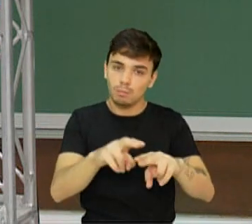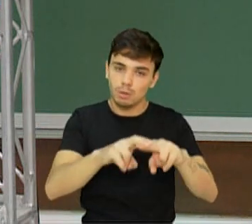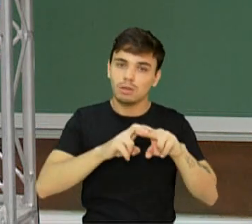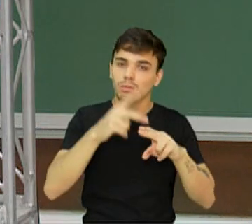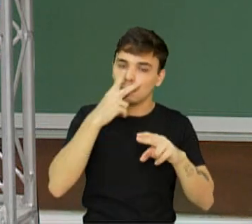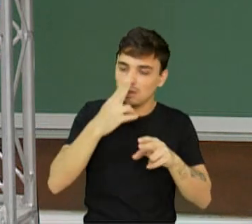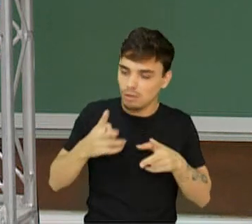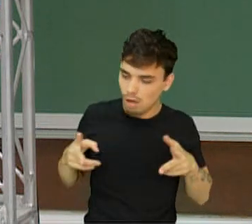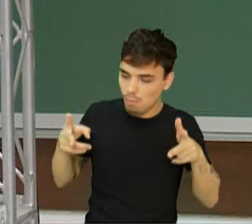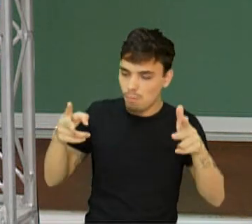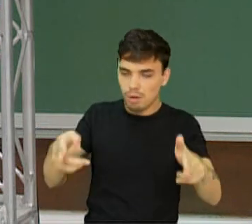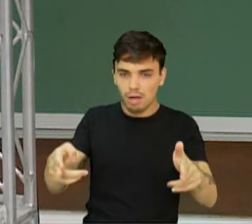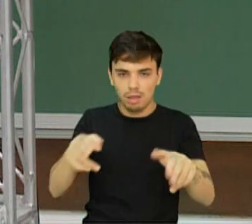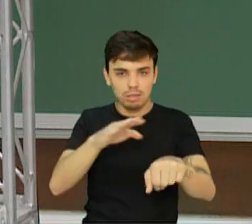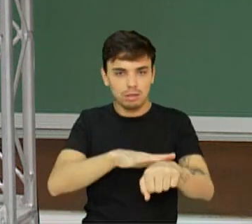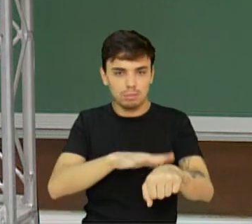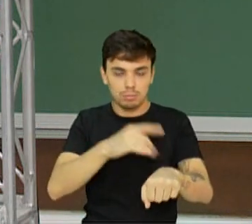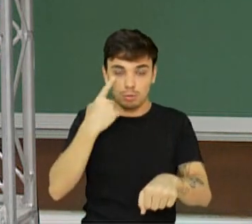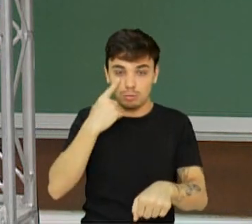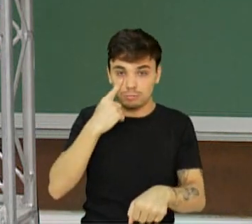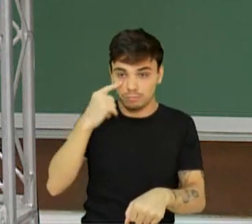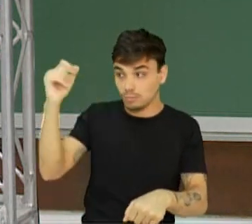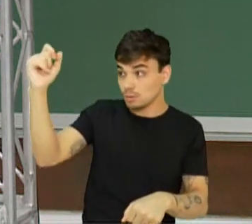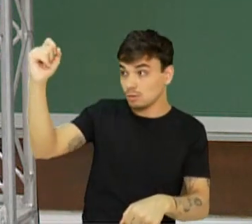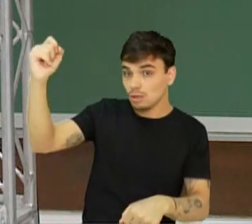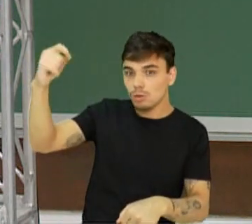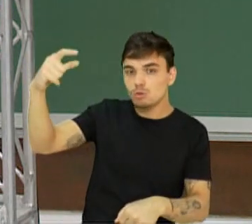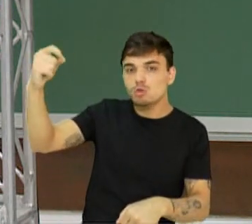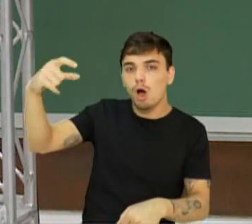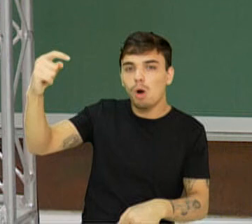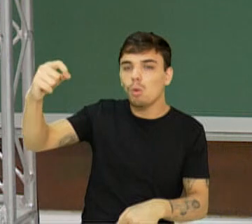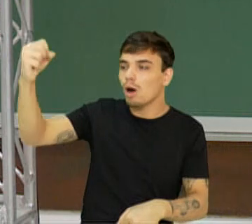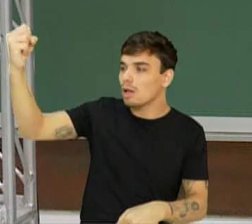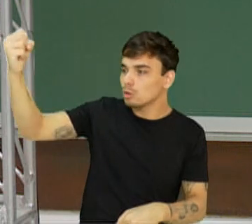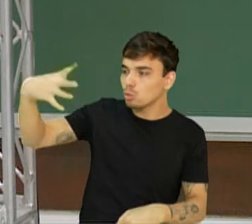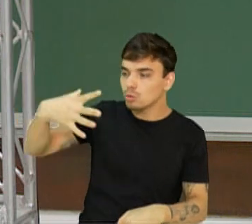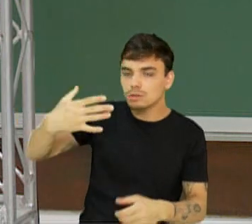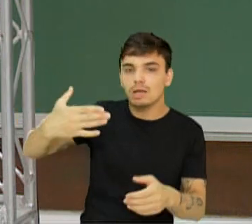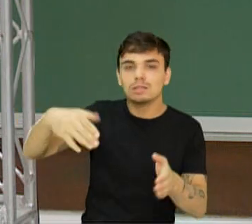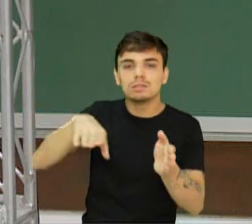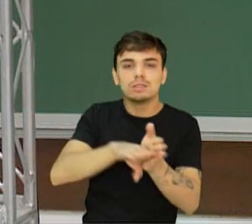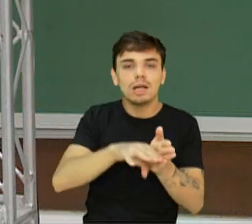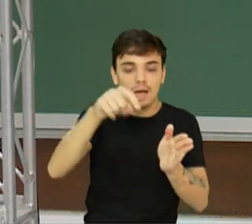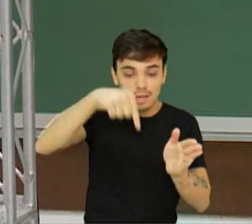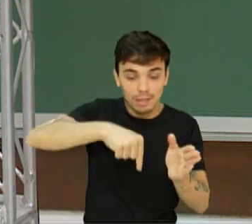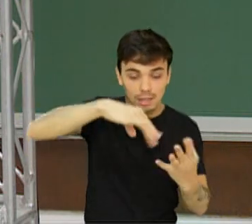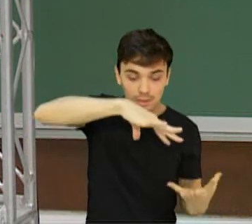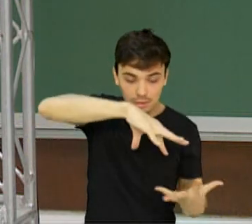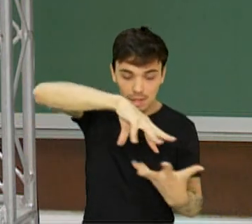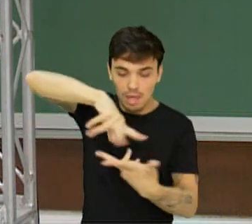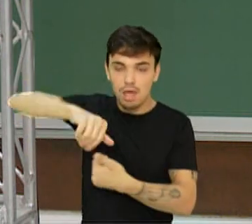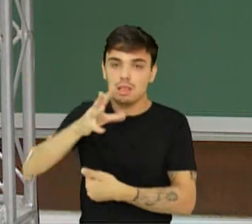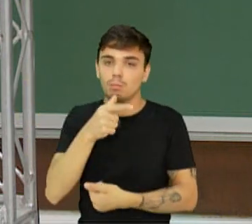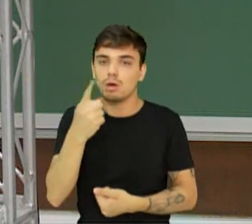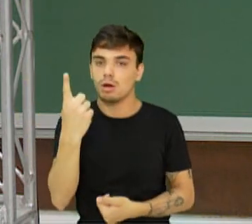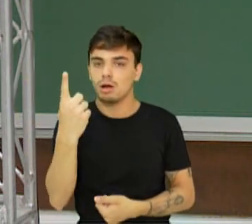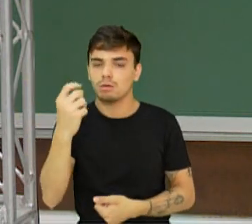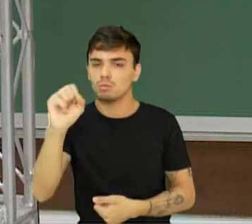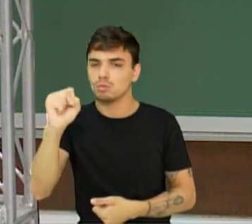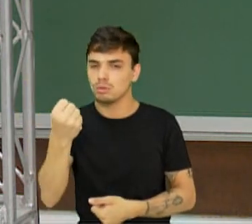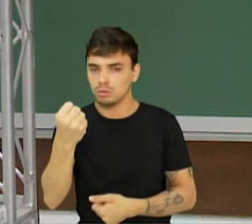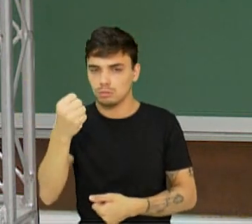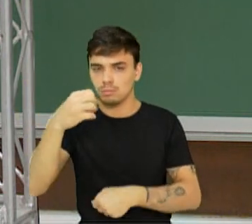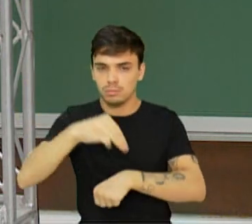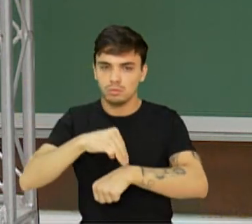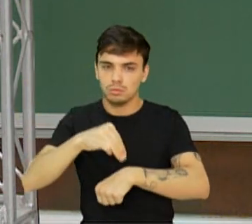simultânea. Por exemplo, a luz do Sol para chegar até a Terra demora 8 minutos, mas a interação gravitacional do Sol com a Terra é